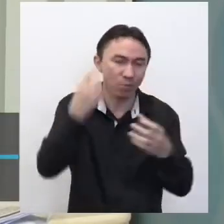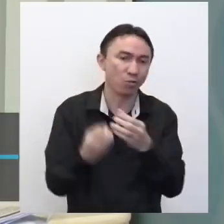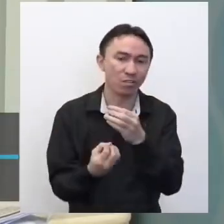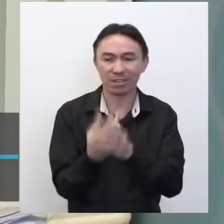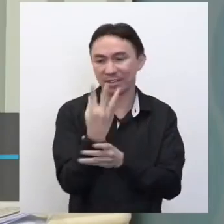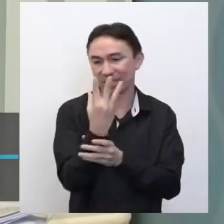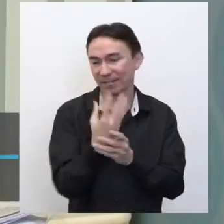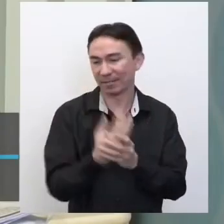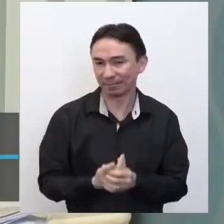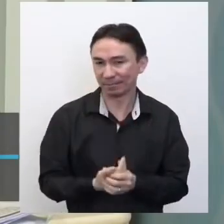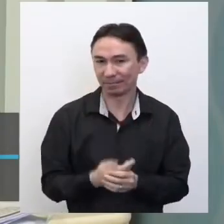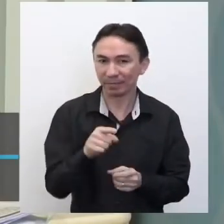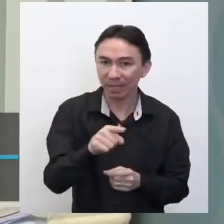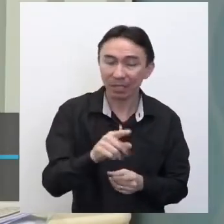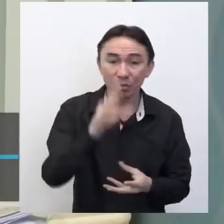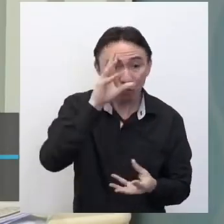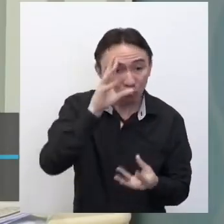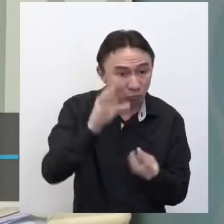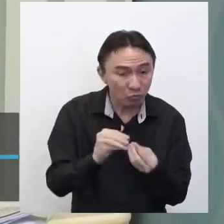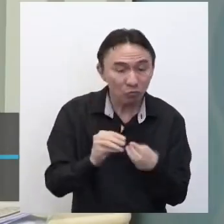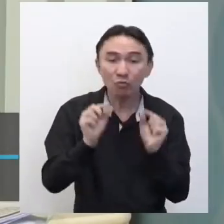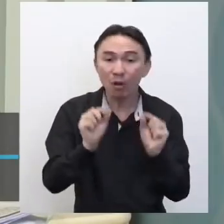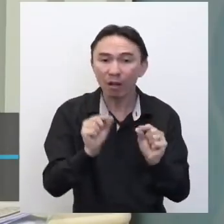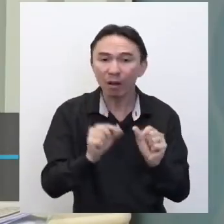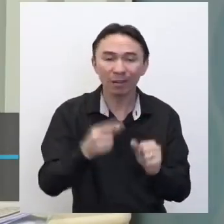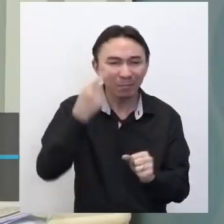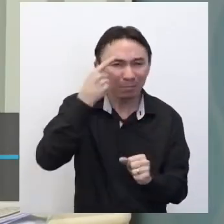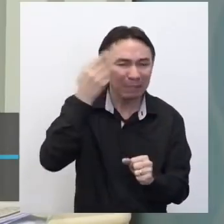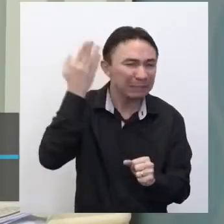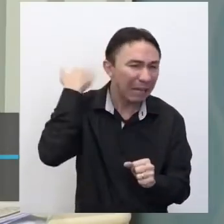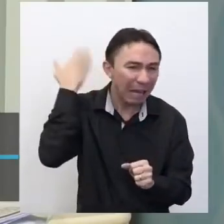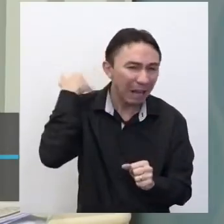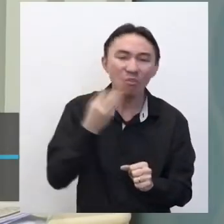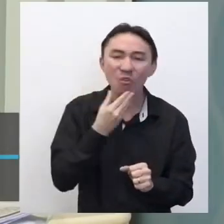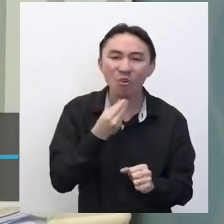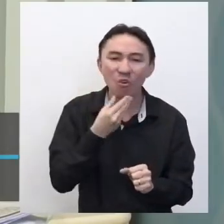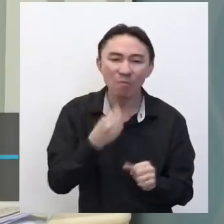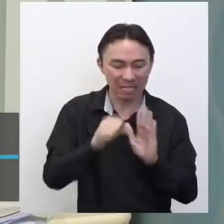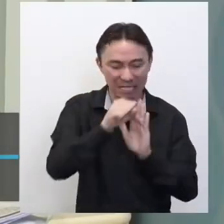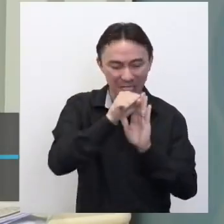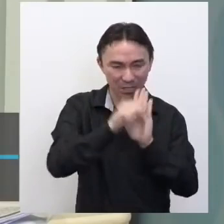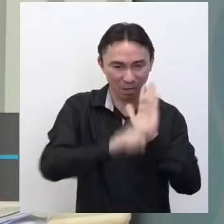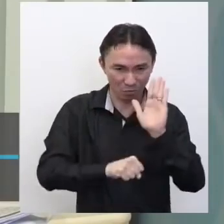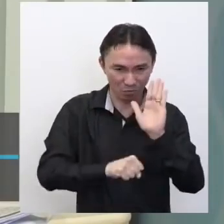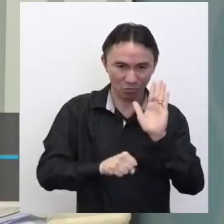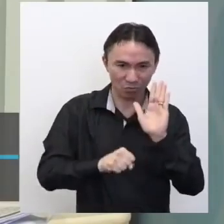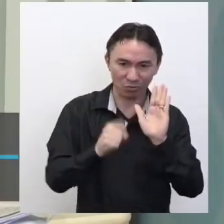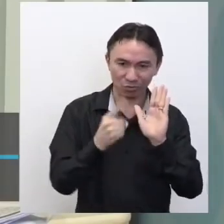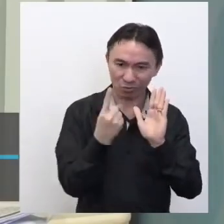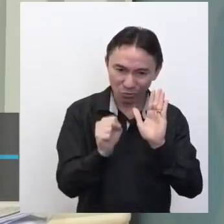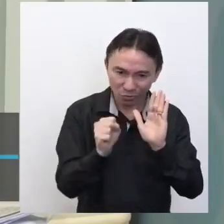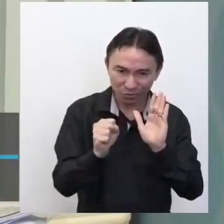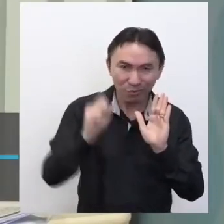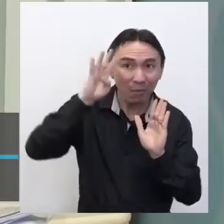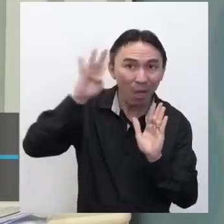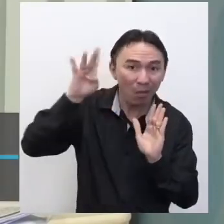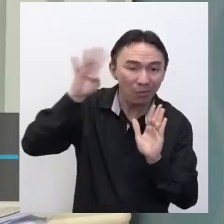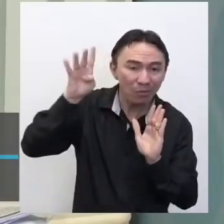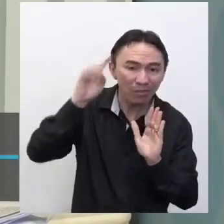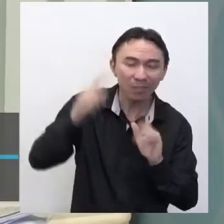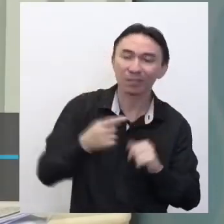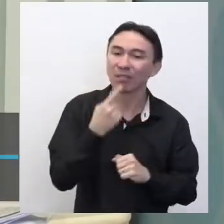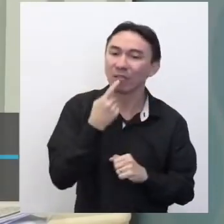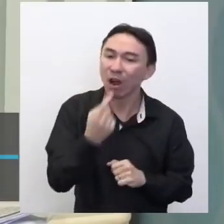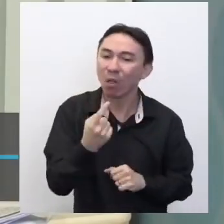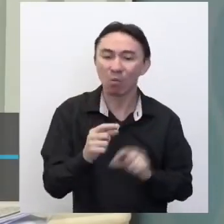definição que o Jean-Jacques Rousseau, aquele filósofo lá do século XVIII, ofereceu para